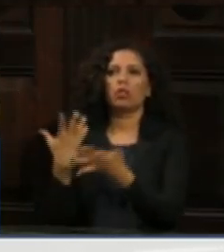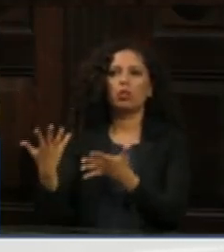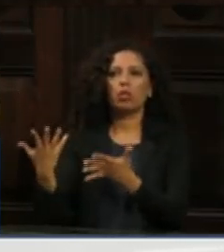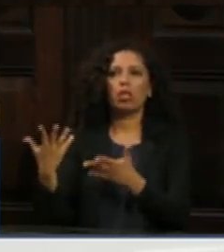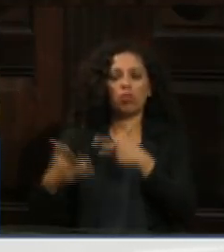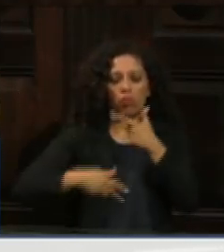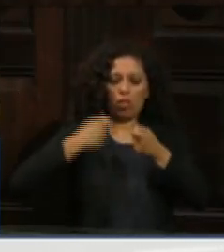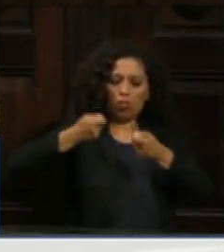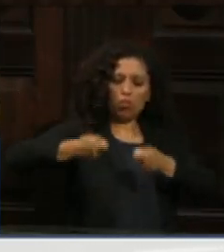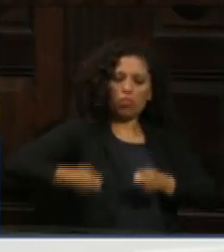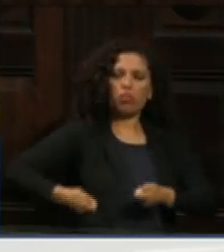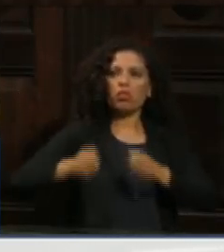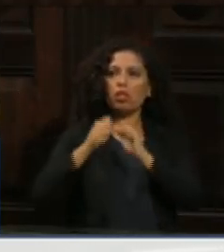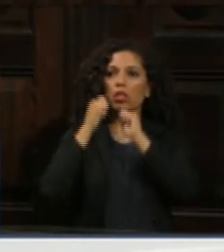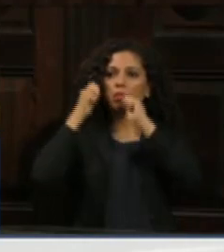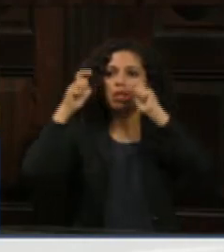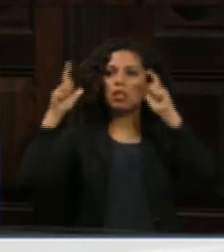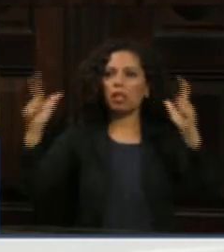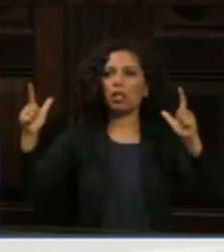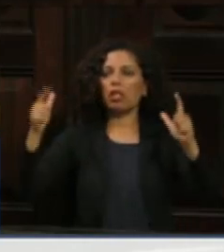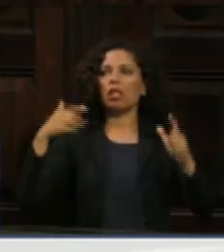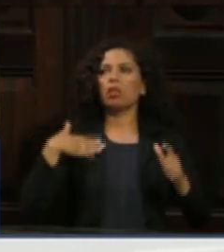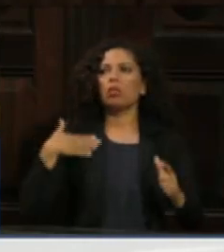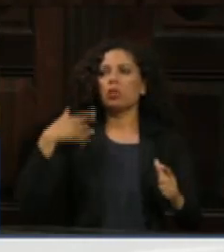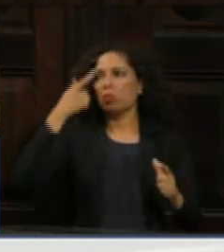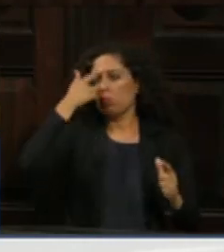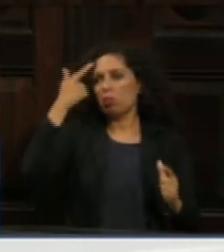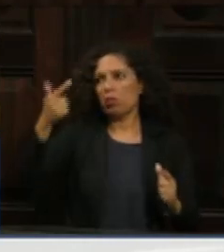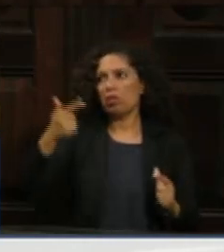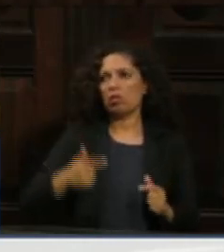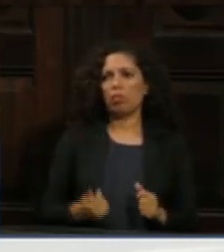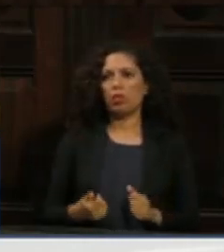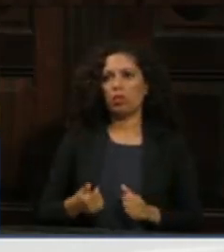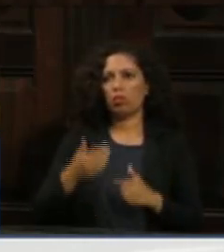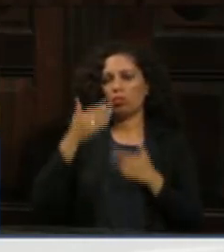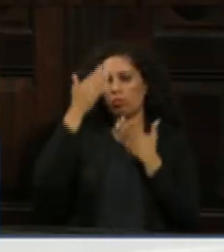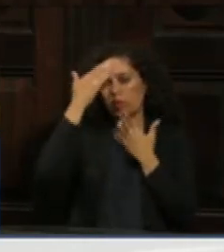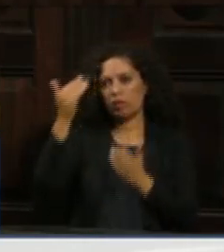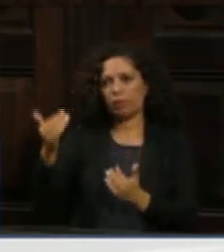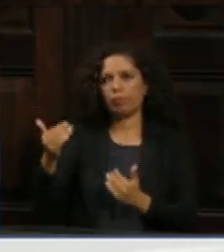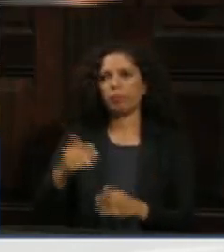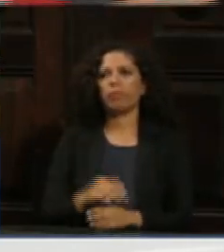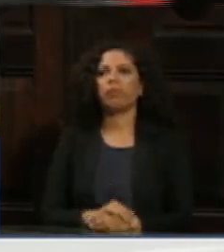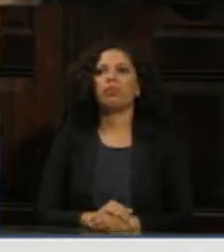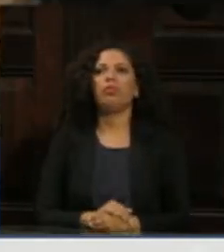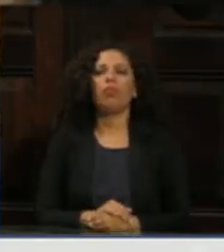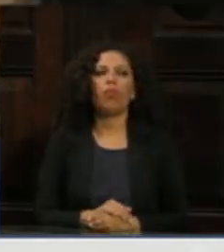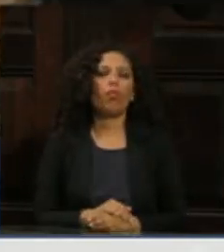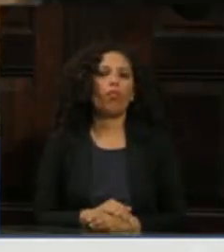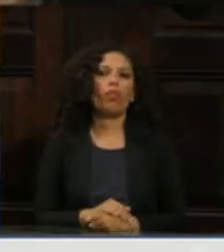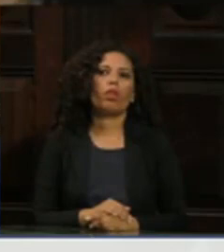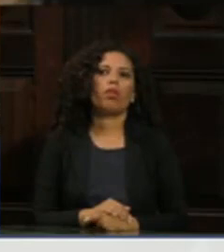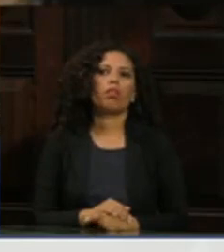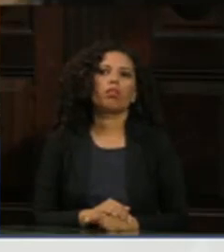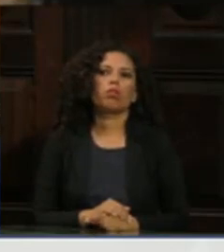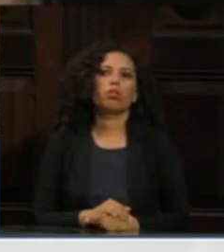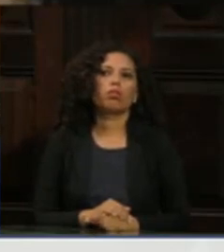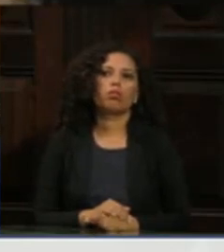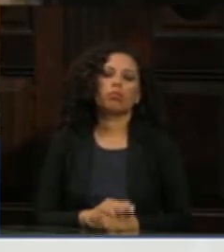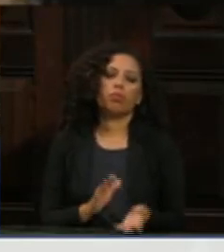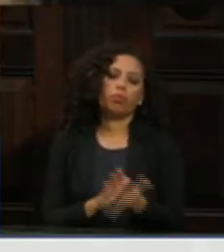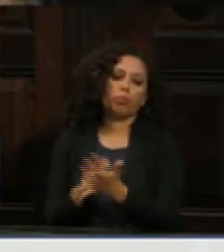colocar inteiramente à disposição, falo por mim, falo por qualquer assessor que integre o meu gabinete, o tipo de mandato que faço, acho que meio que